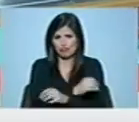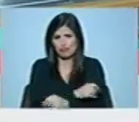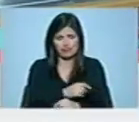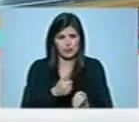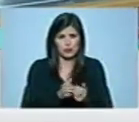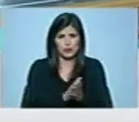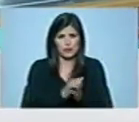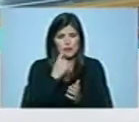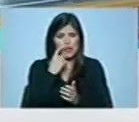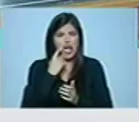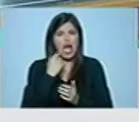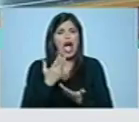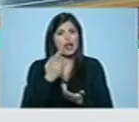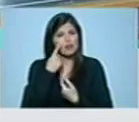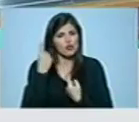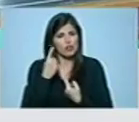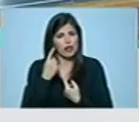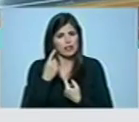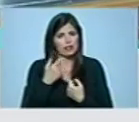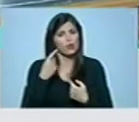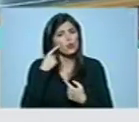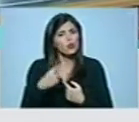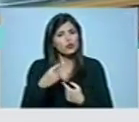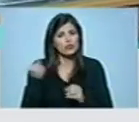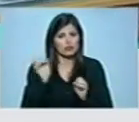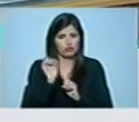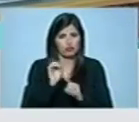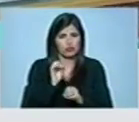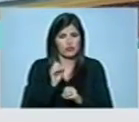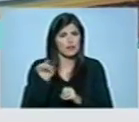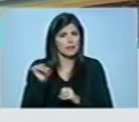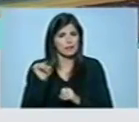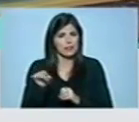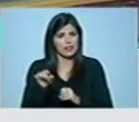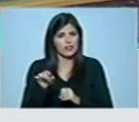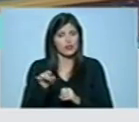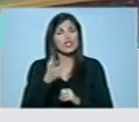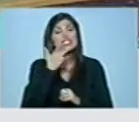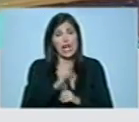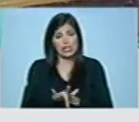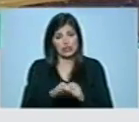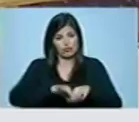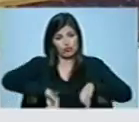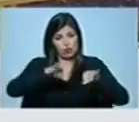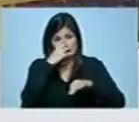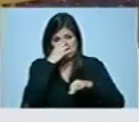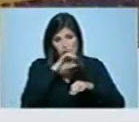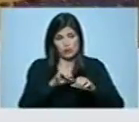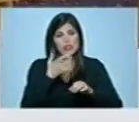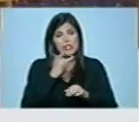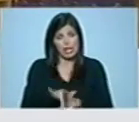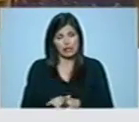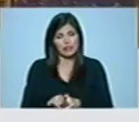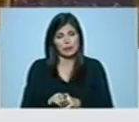vida. E agora vamos só demonstrar. Também, não é para todos os dias. Não. Isto é uma moura. Uhum. Isto é um chouriço de